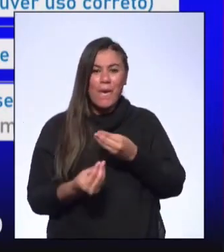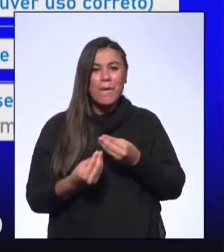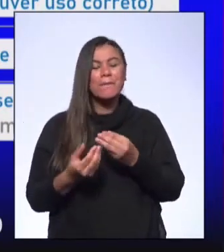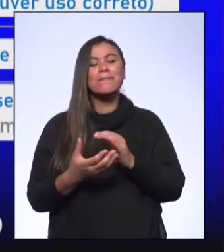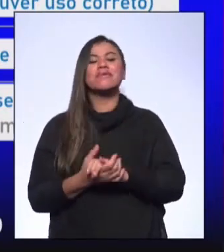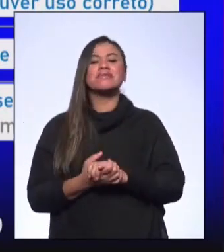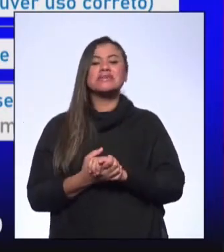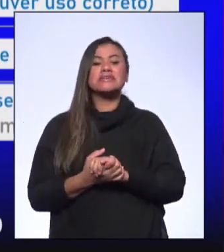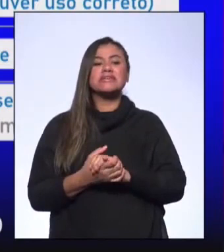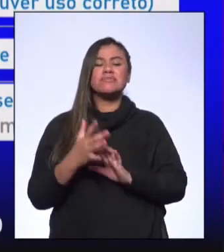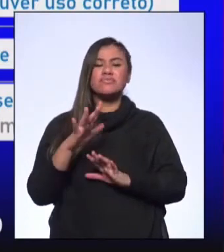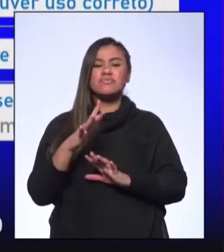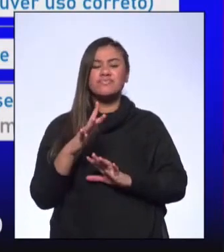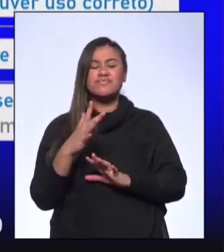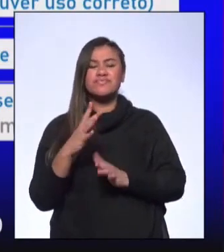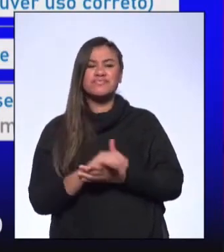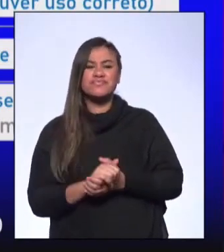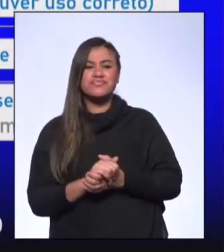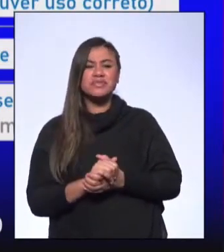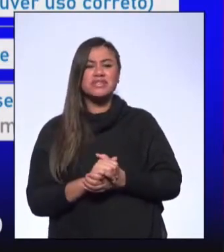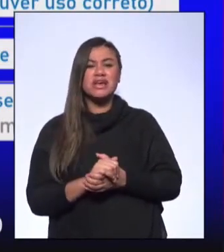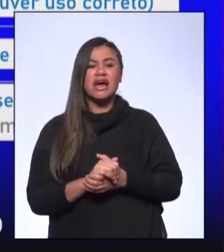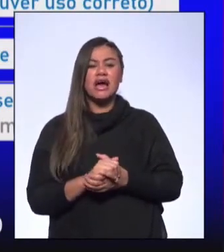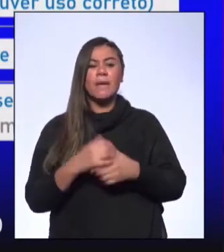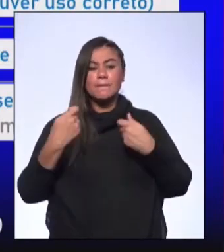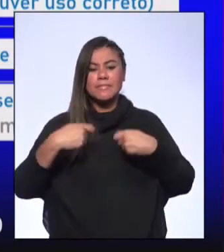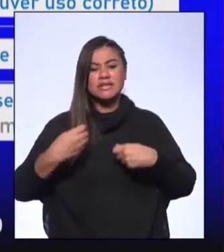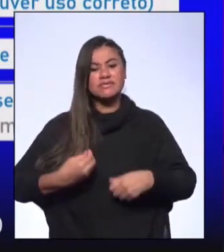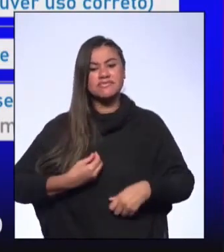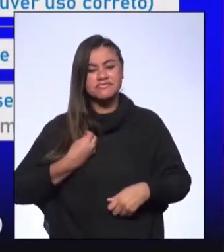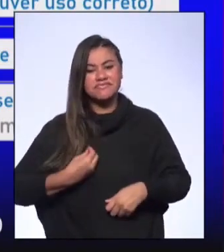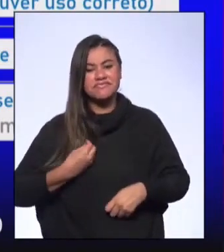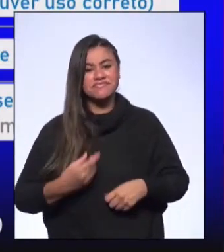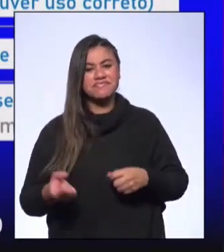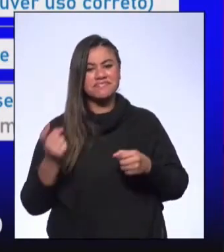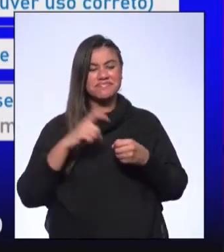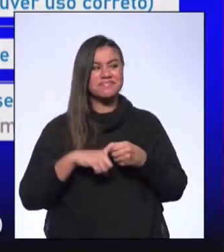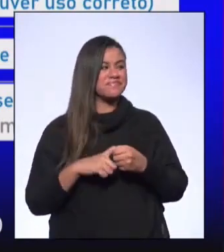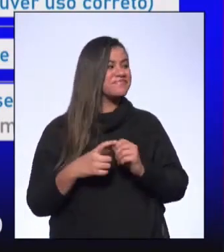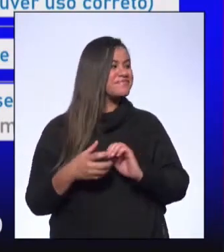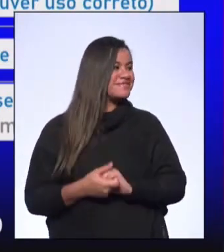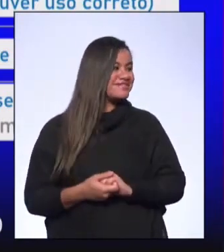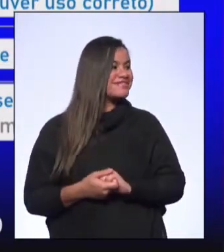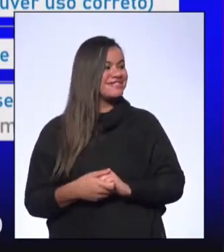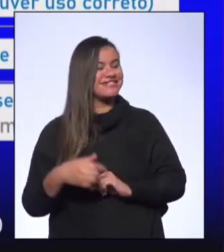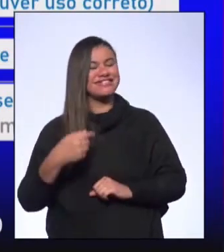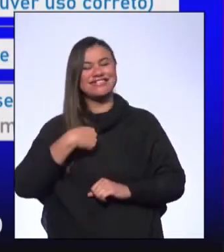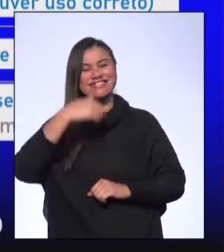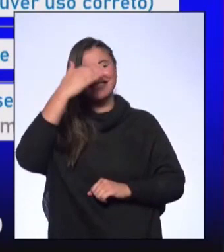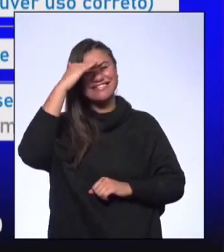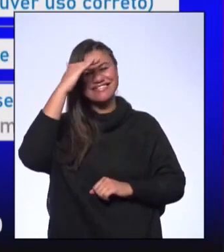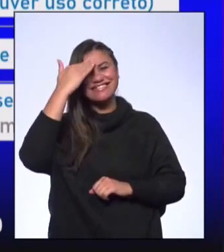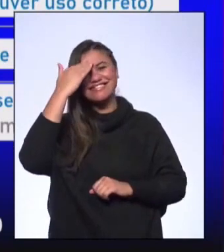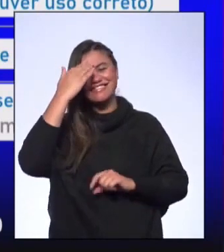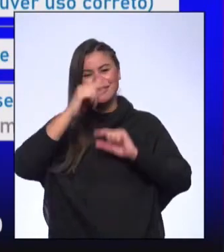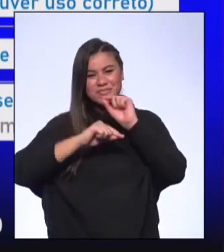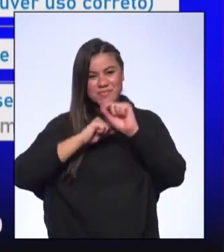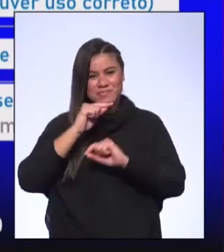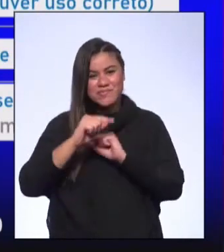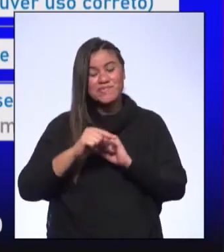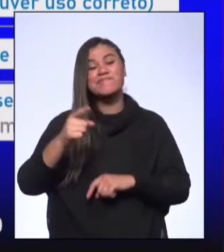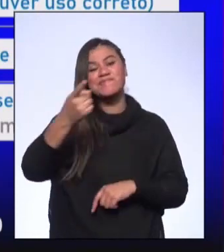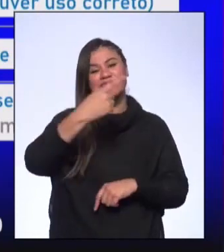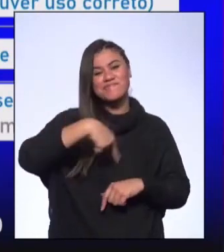e seria, vamos dizer, colocado presencial imediatamente. E eu entendo e sou favorável a que, quando a